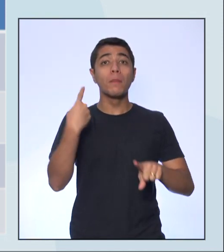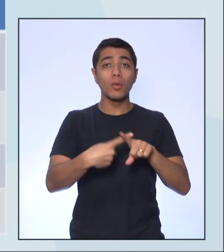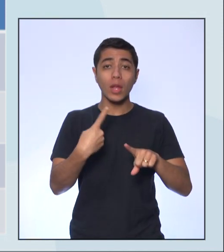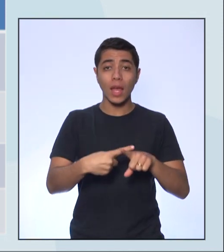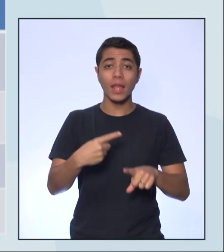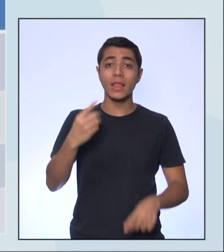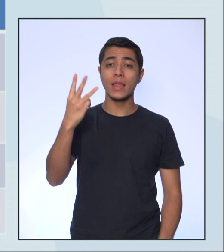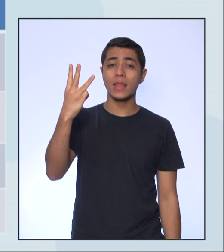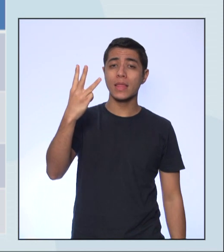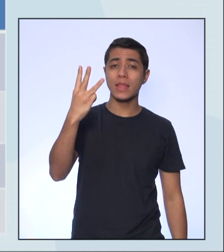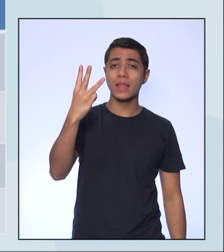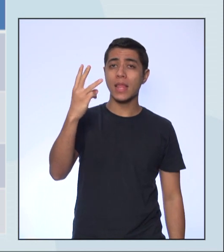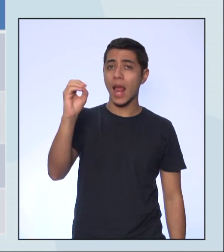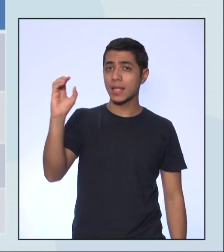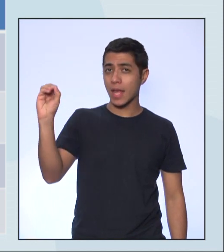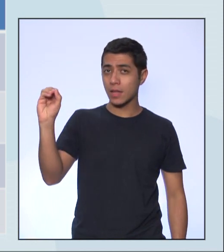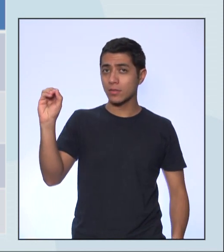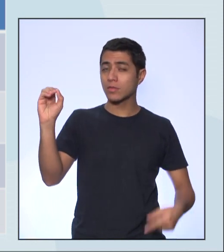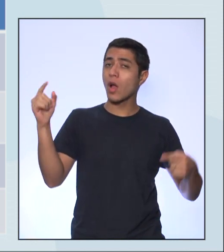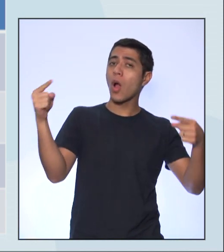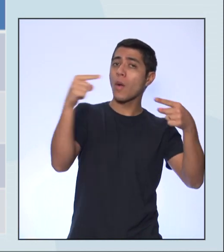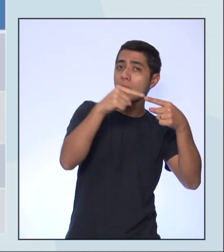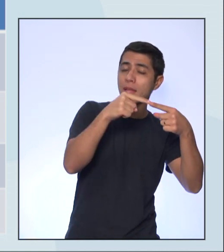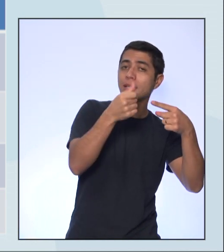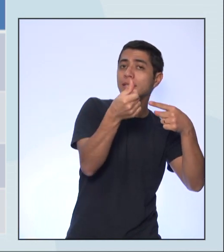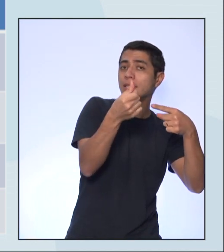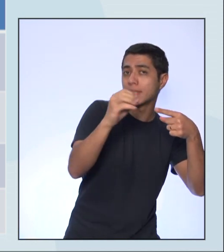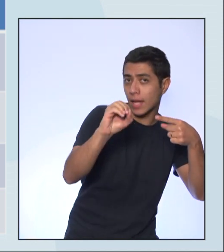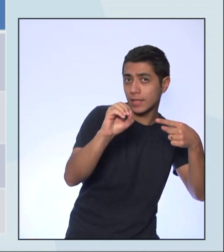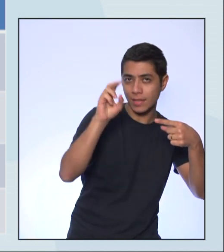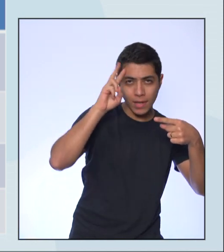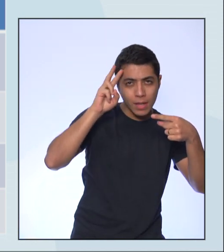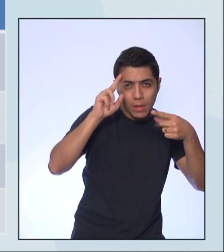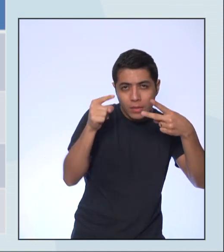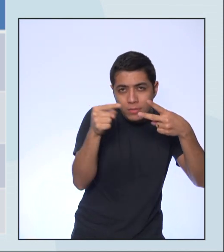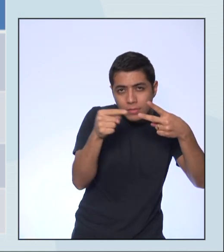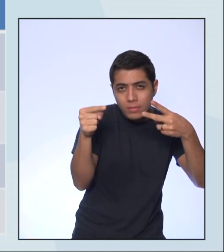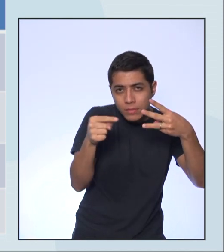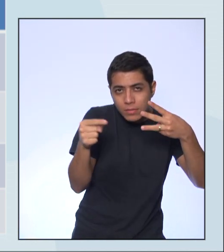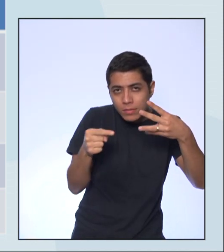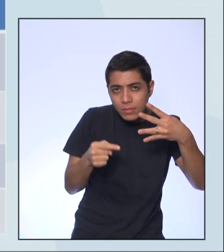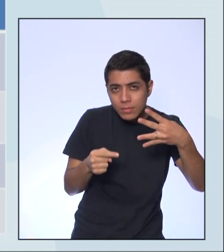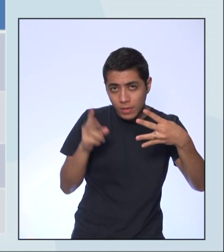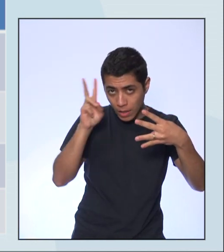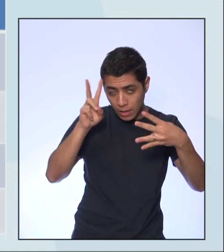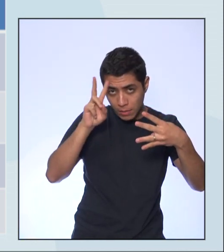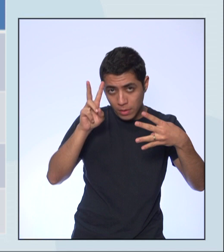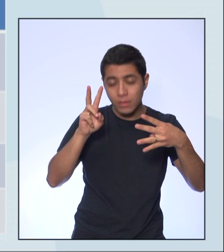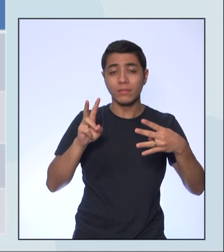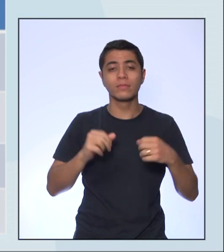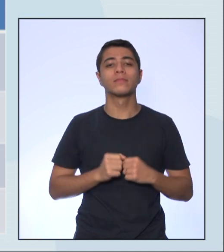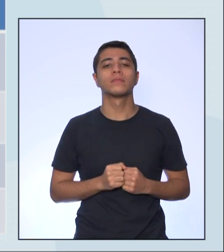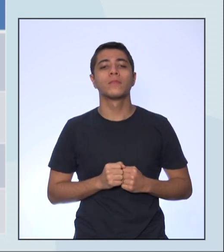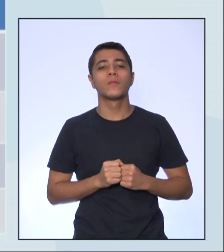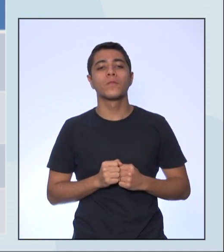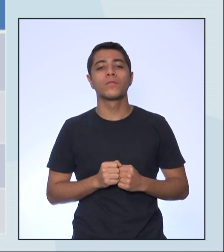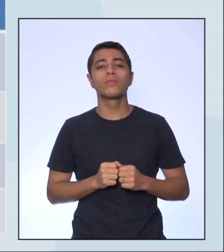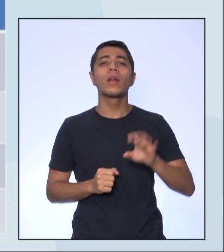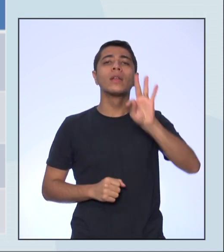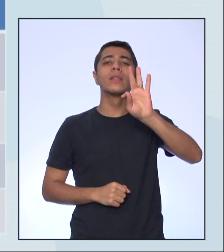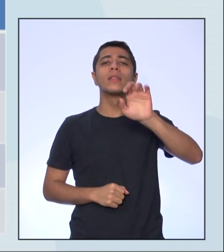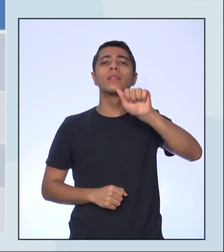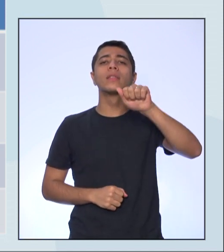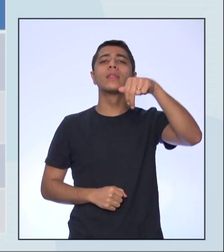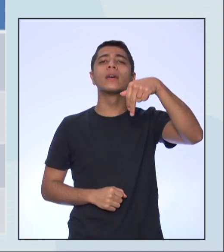quem dos sessenta e assim por diante tudo bem então raiz de 3 um raio de 3 sobre 3 são os valores da tangente